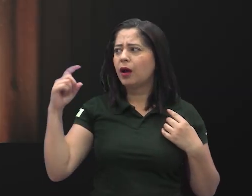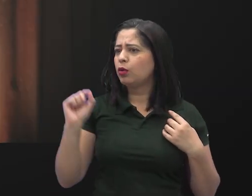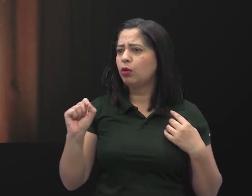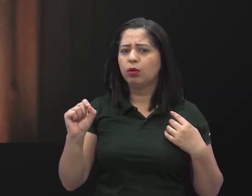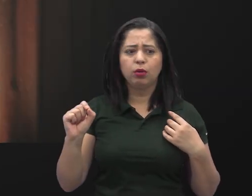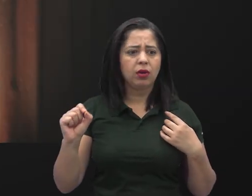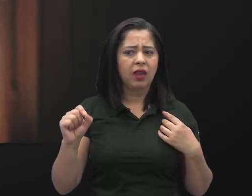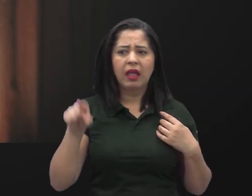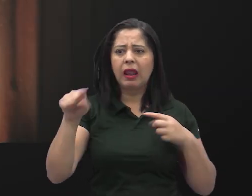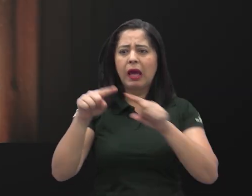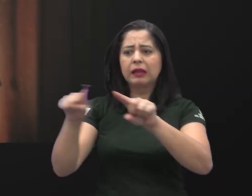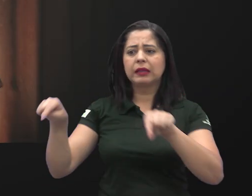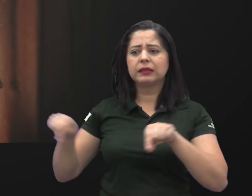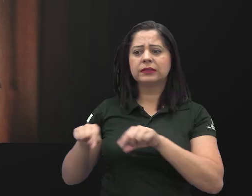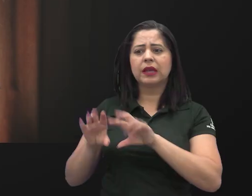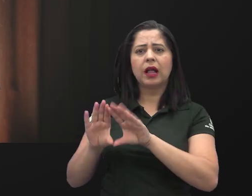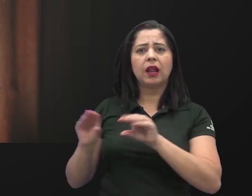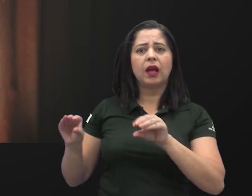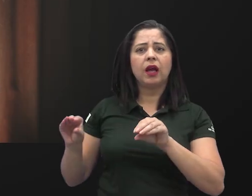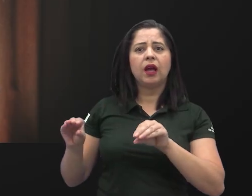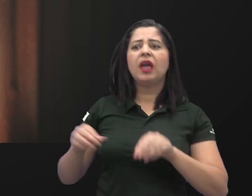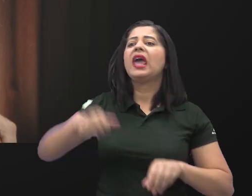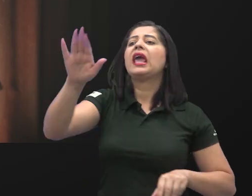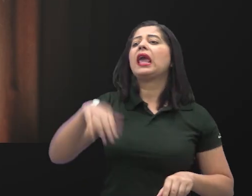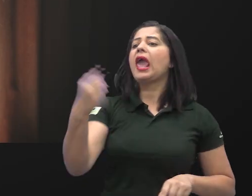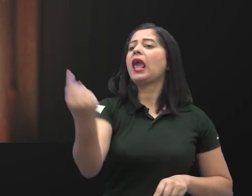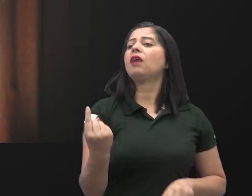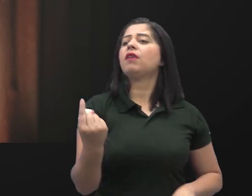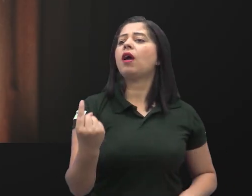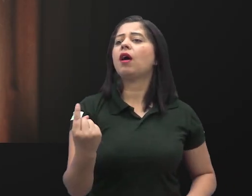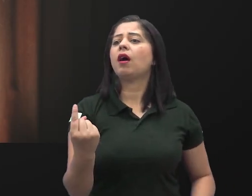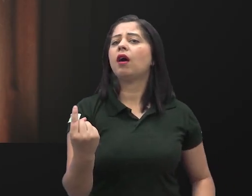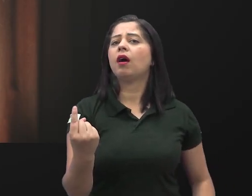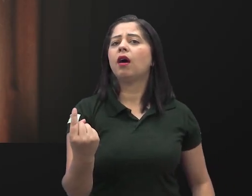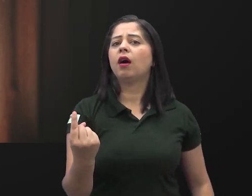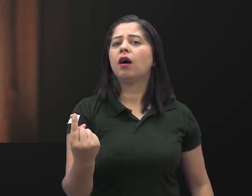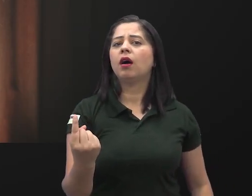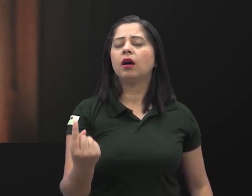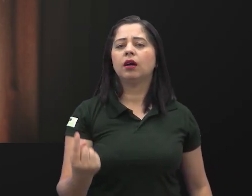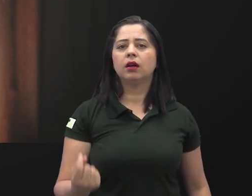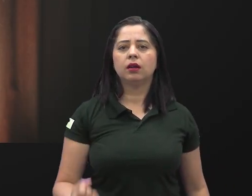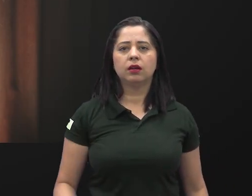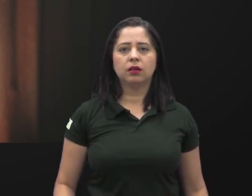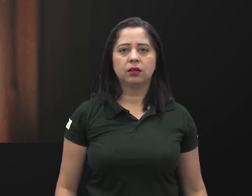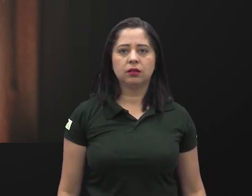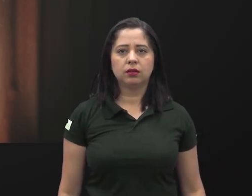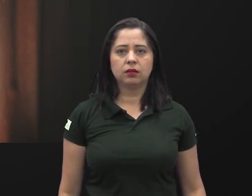Mas que barulho foi esse lá na sala? Quem está aí?